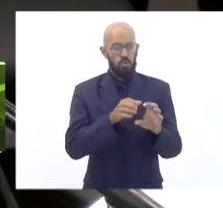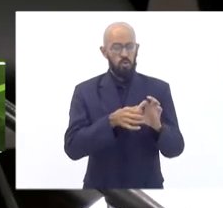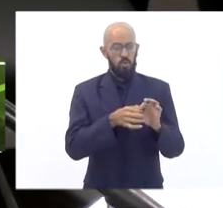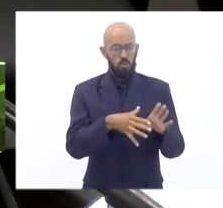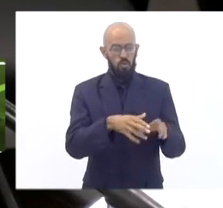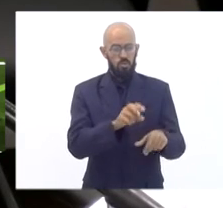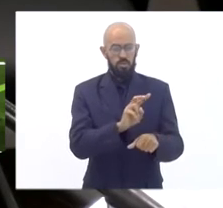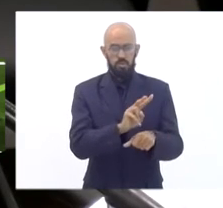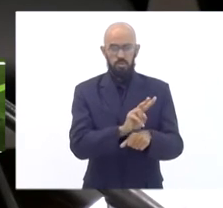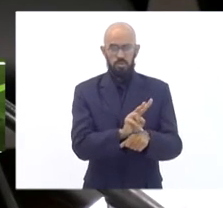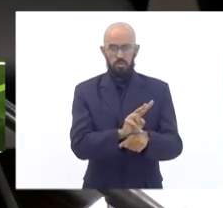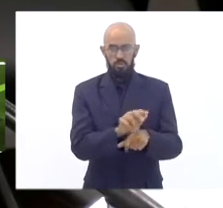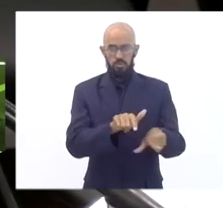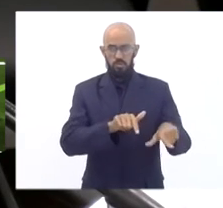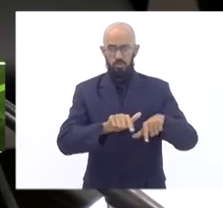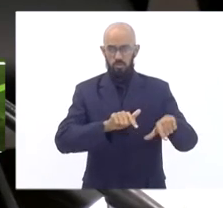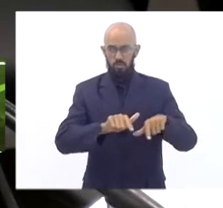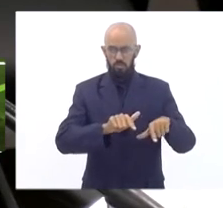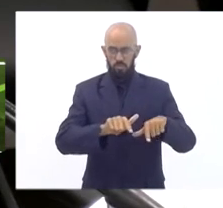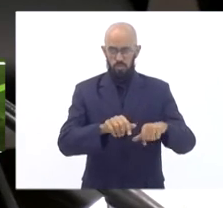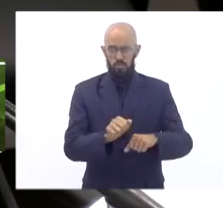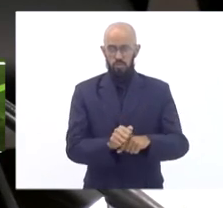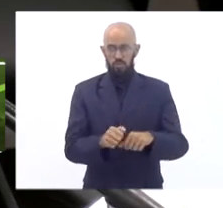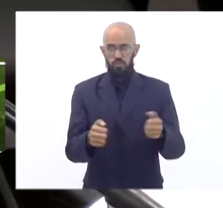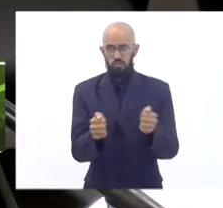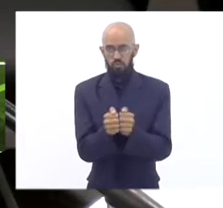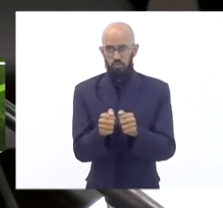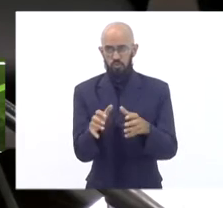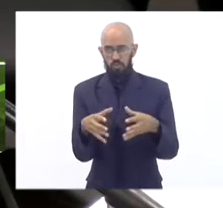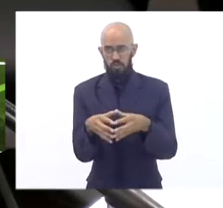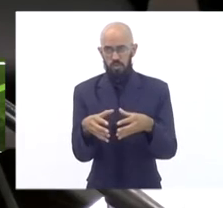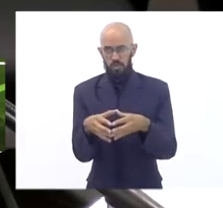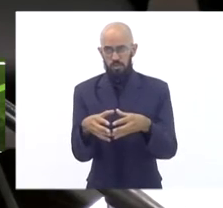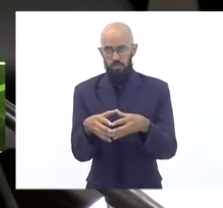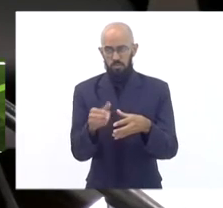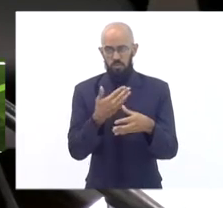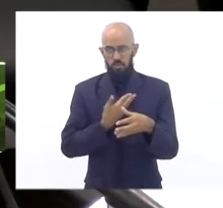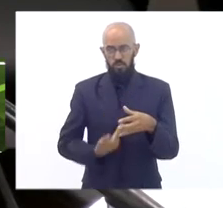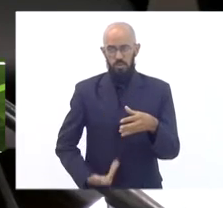acompanha diariamente com a equipe do governador